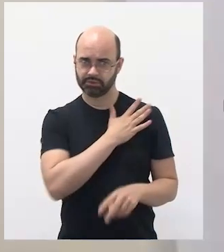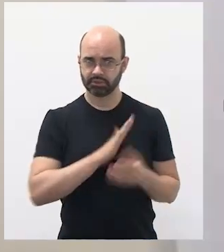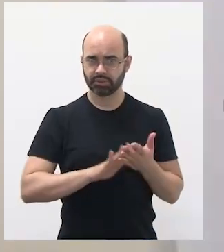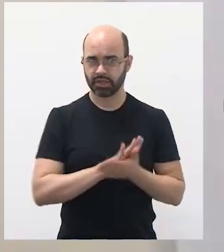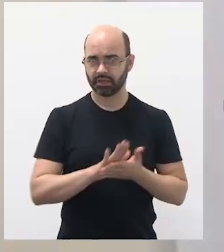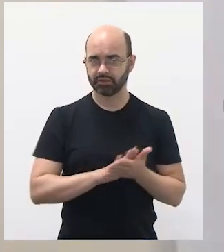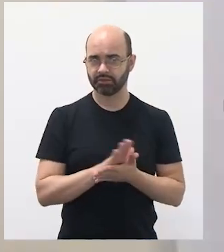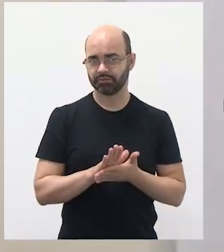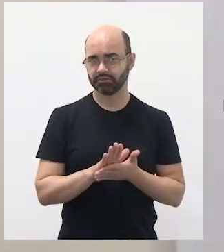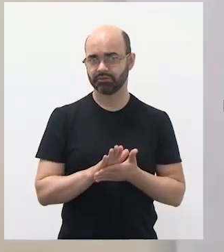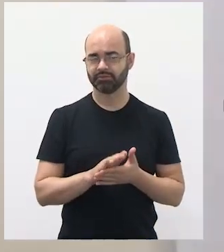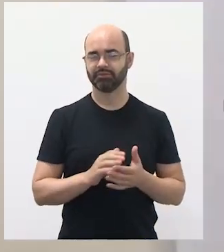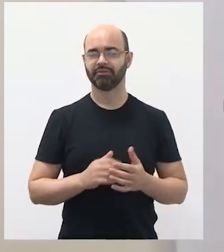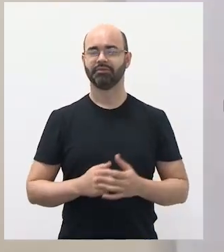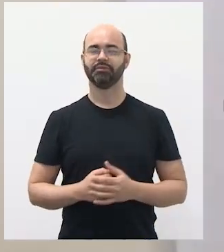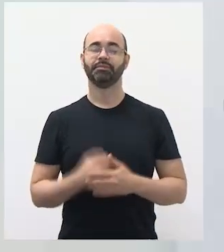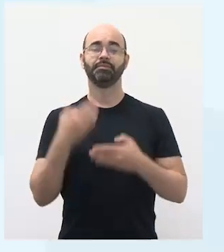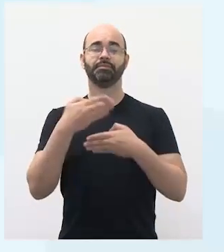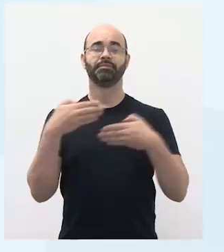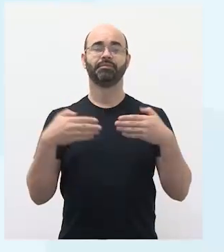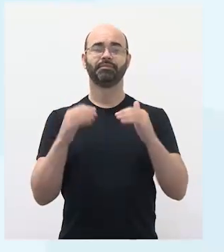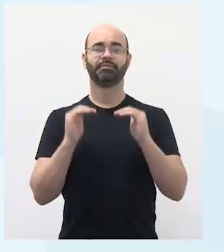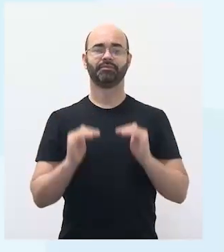Próximo slide, por favor.